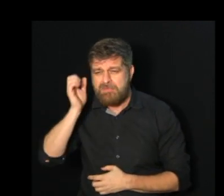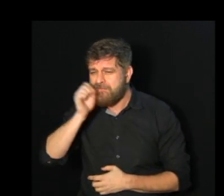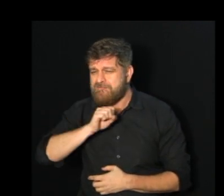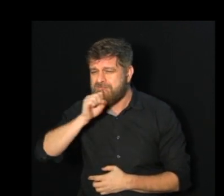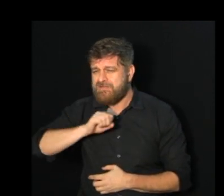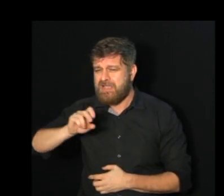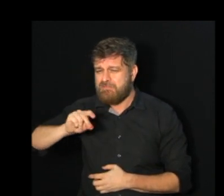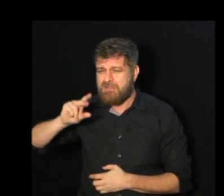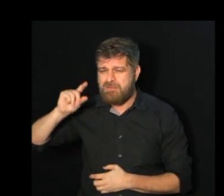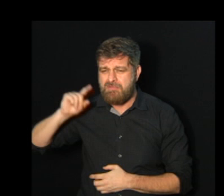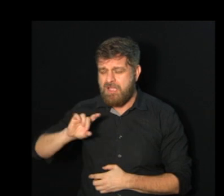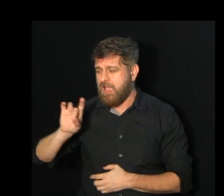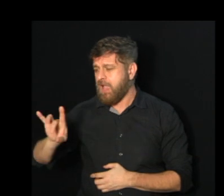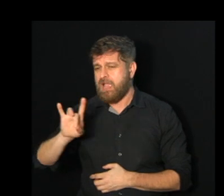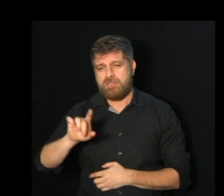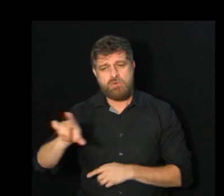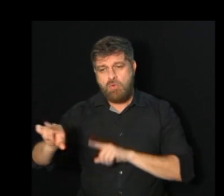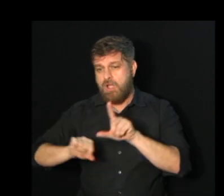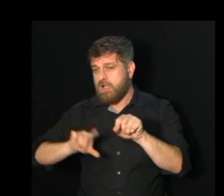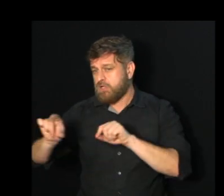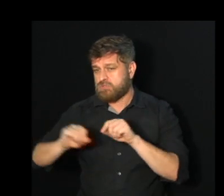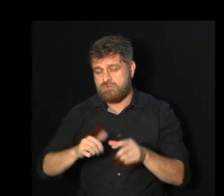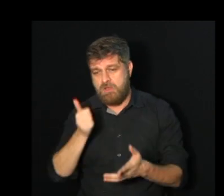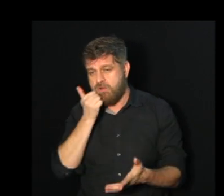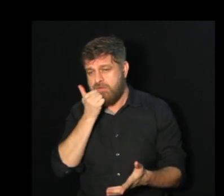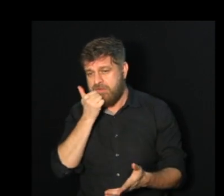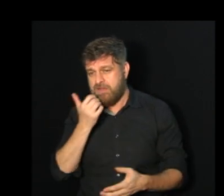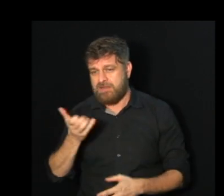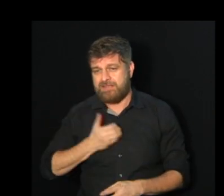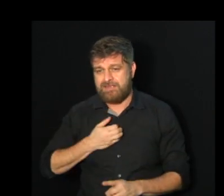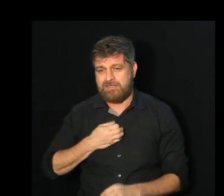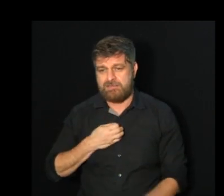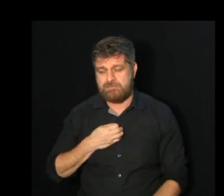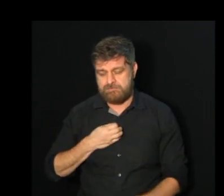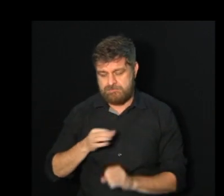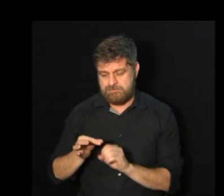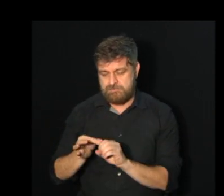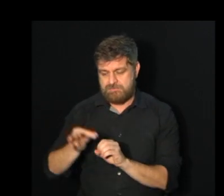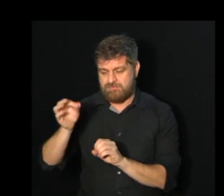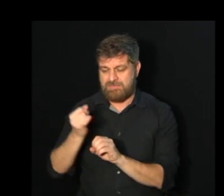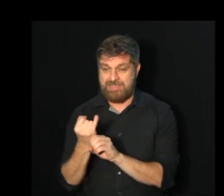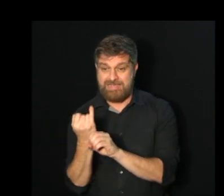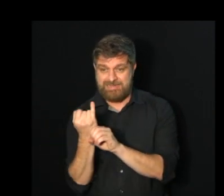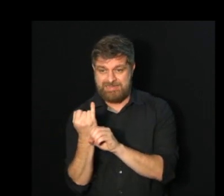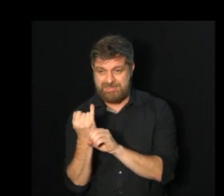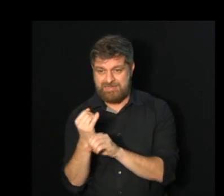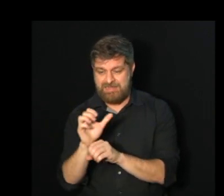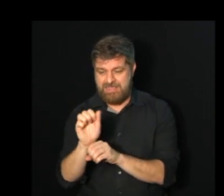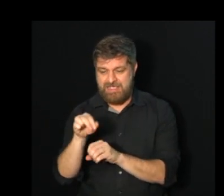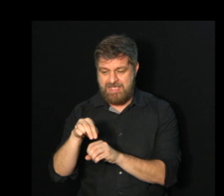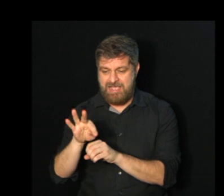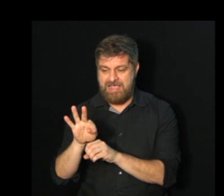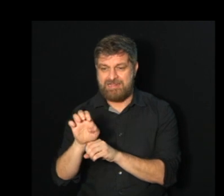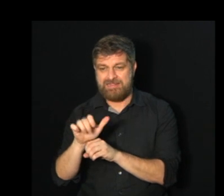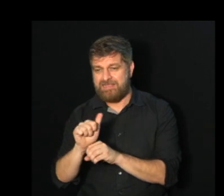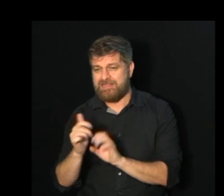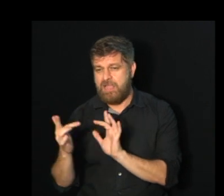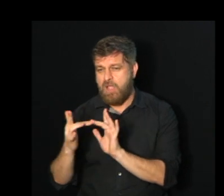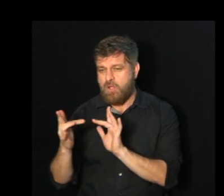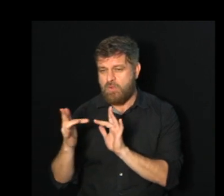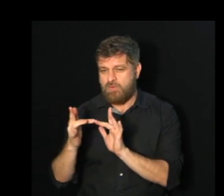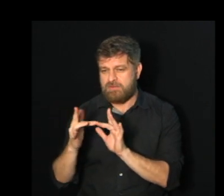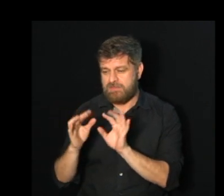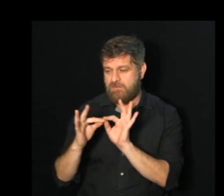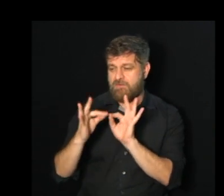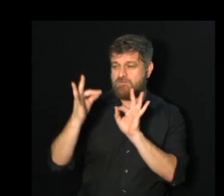utiliza o rádio que quer, mais antigo, mais novo, a parte de antenas, né, o Jorge ali adora antenas, os contatos à distância, que a gente chama de DX,